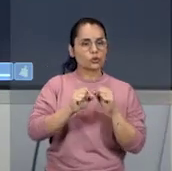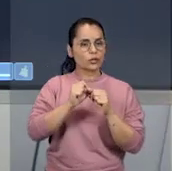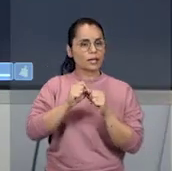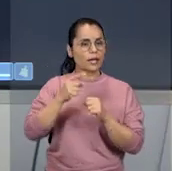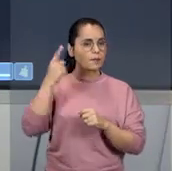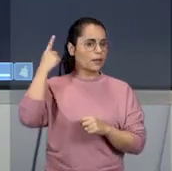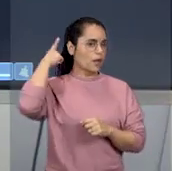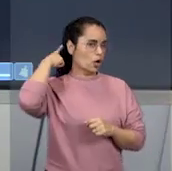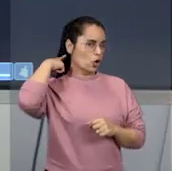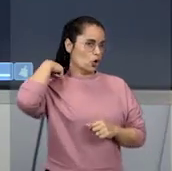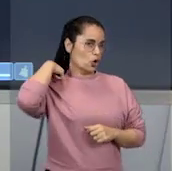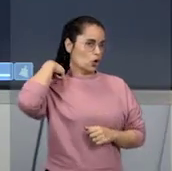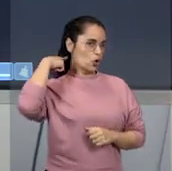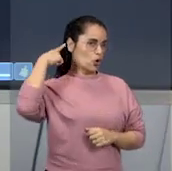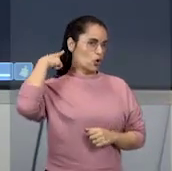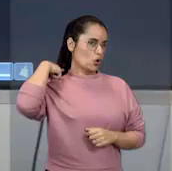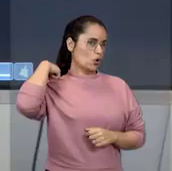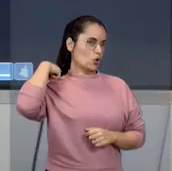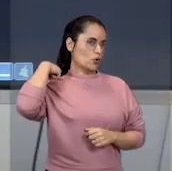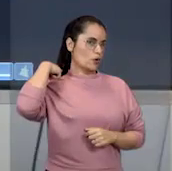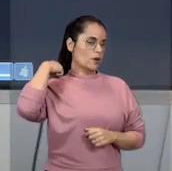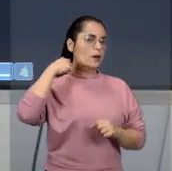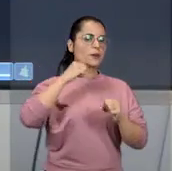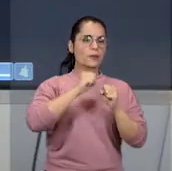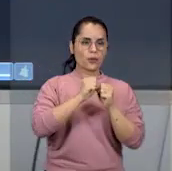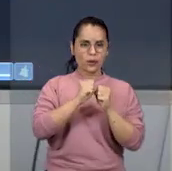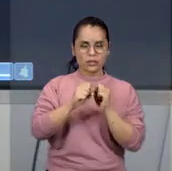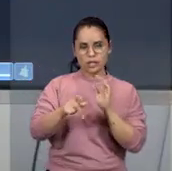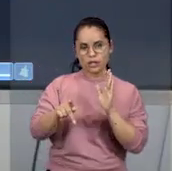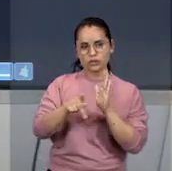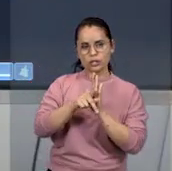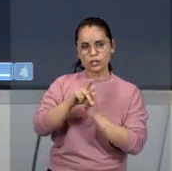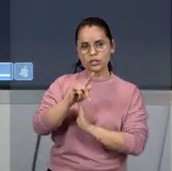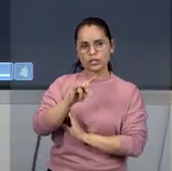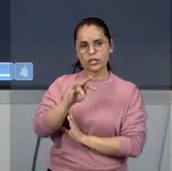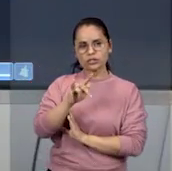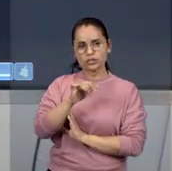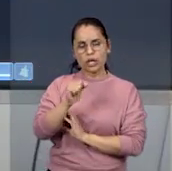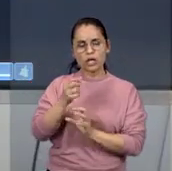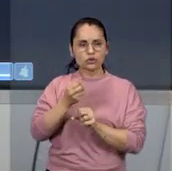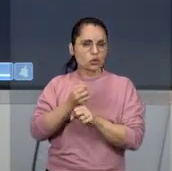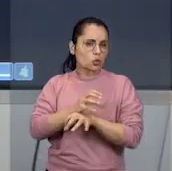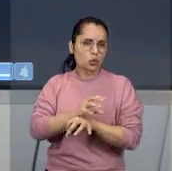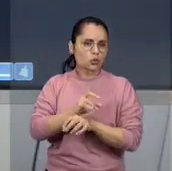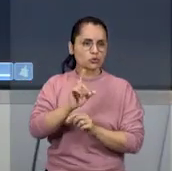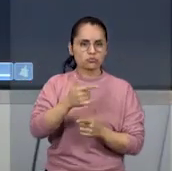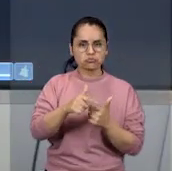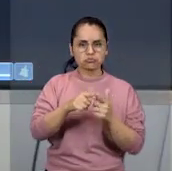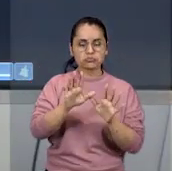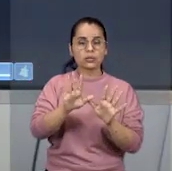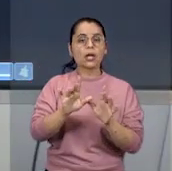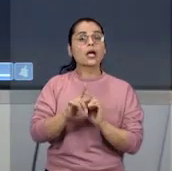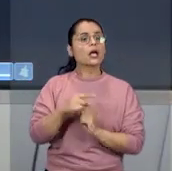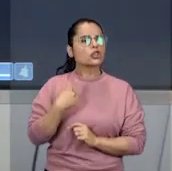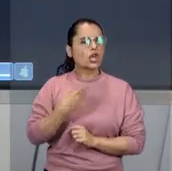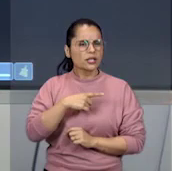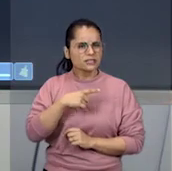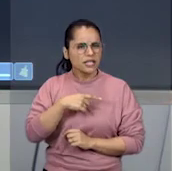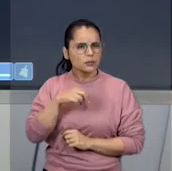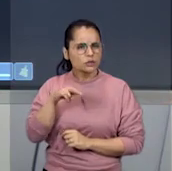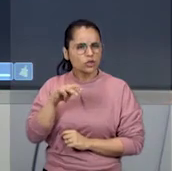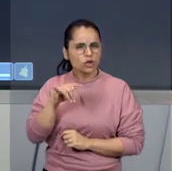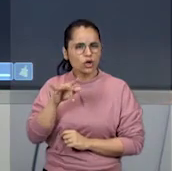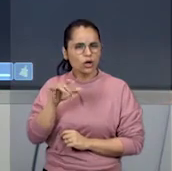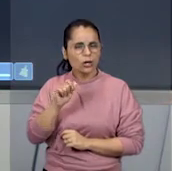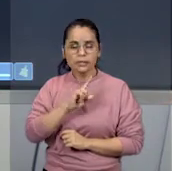coluna vertebral, que pode ser aí de origem cartilaginosa ou óssea, não tem problema. Tá? Então, nós temos notocorda? Não,